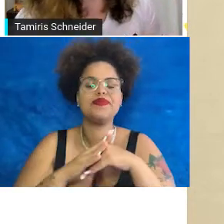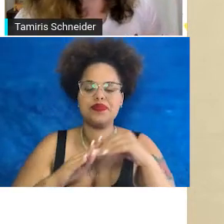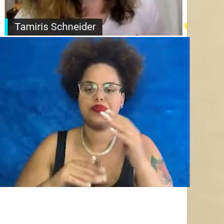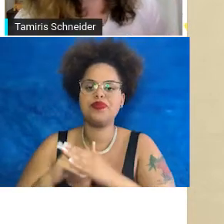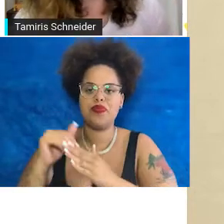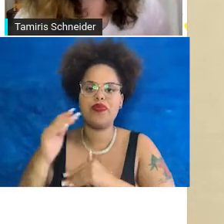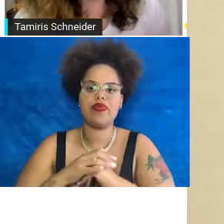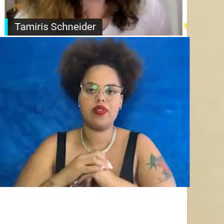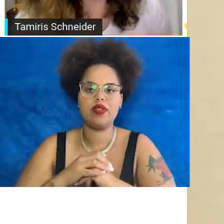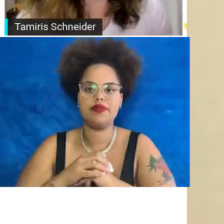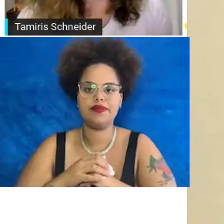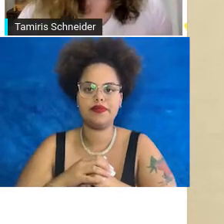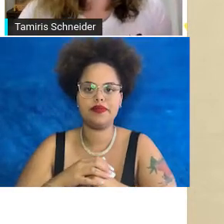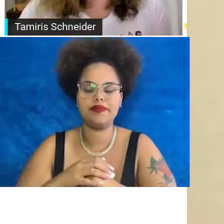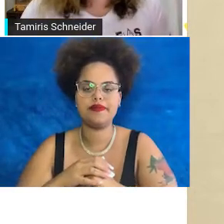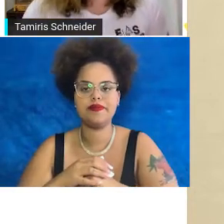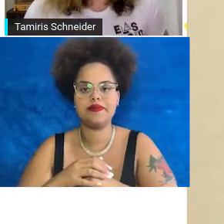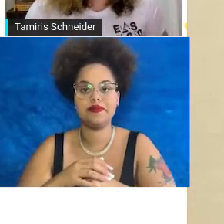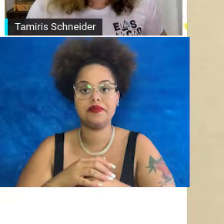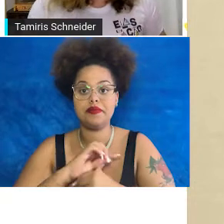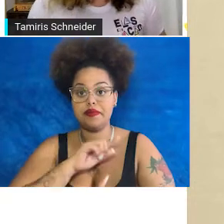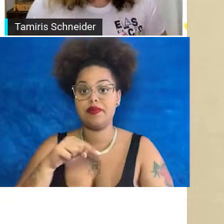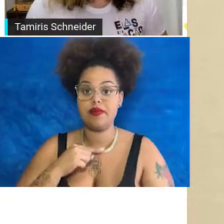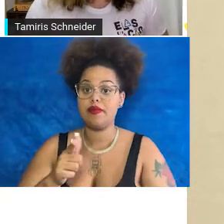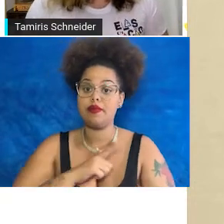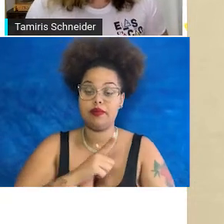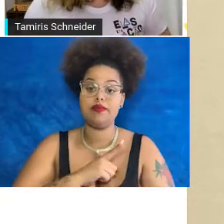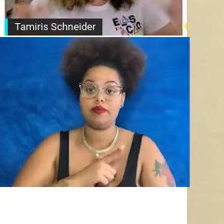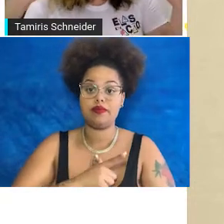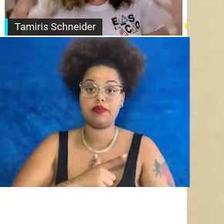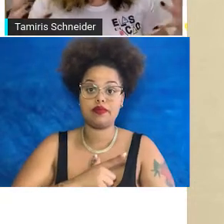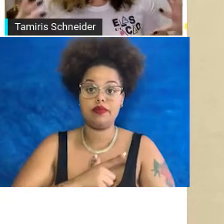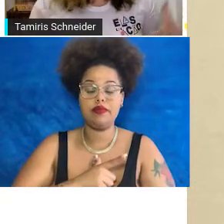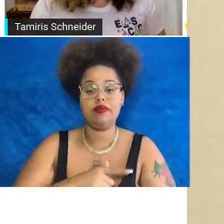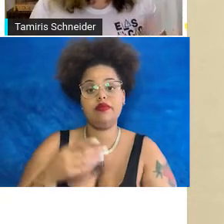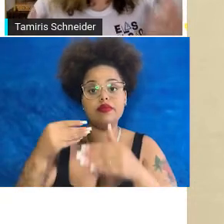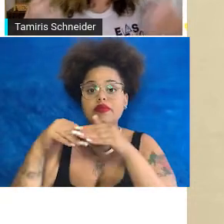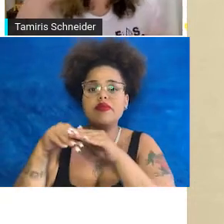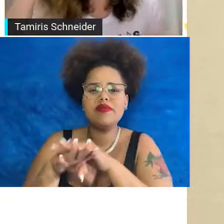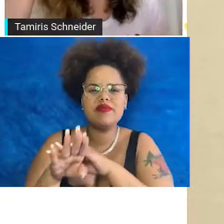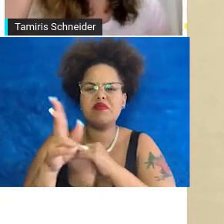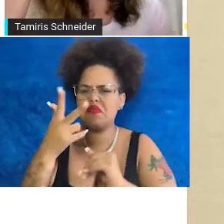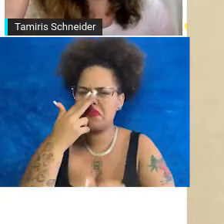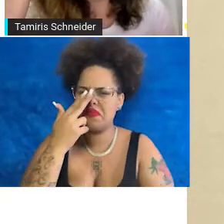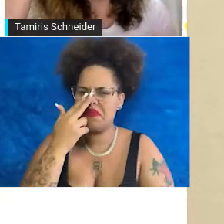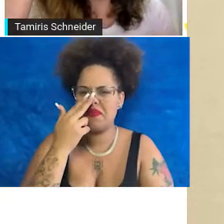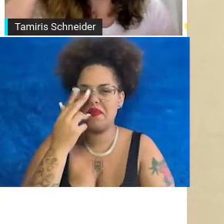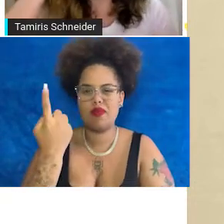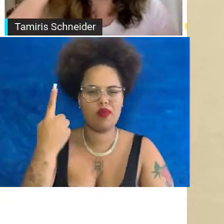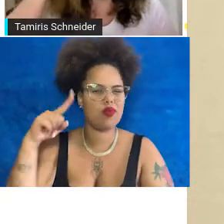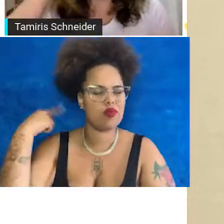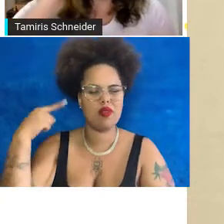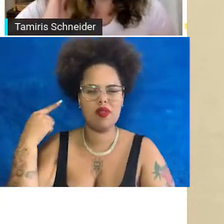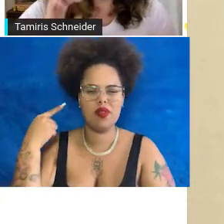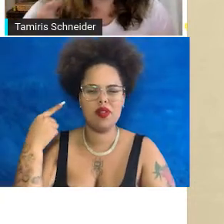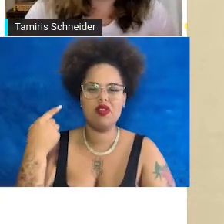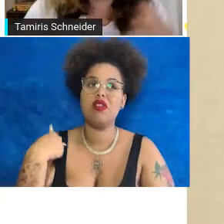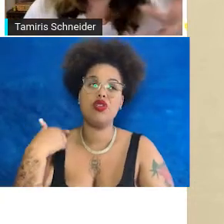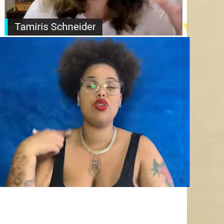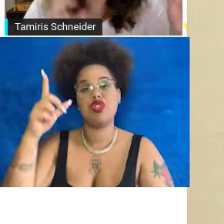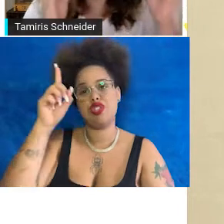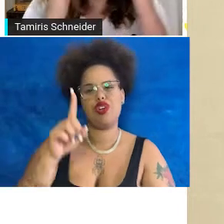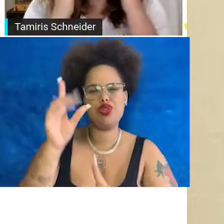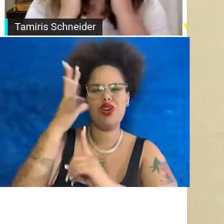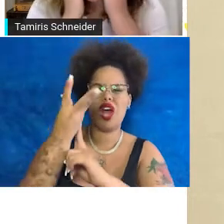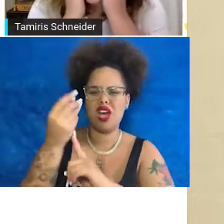maestria. Então é isso, a gente tem aí guardado, a gente acha que é uma loucura, assim, você é diretor de arte,